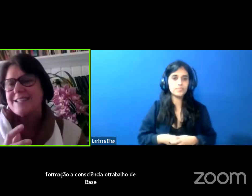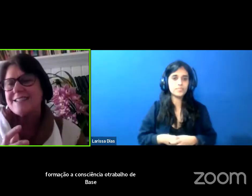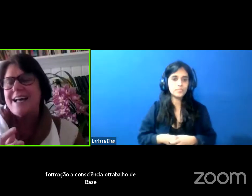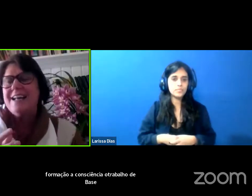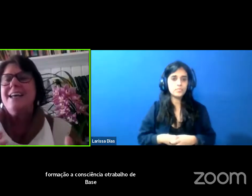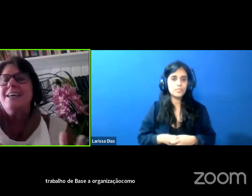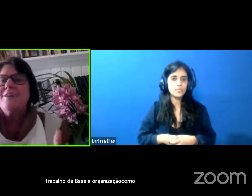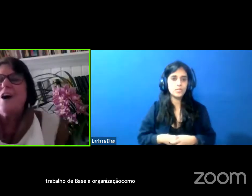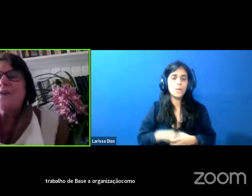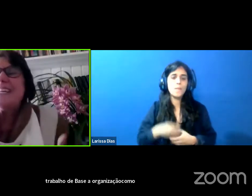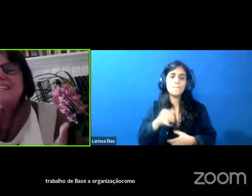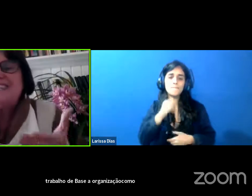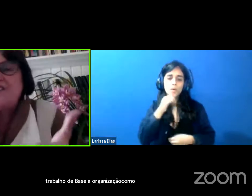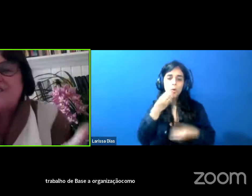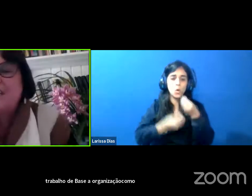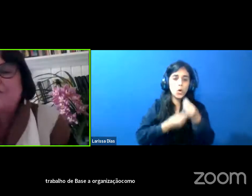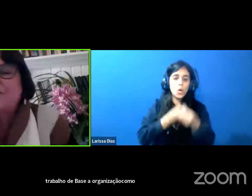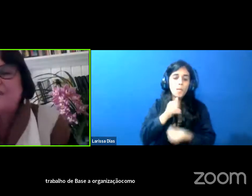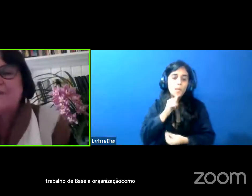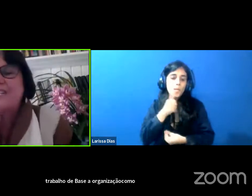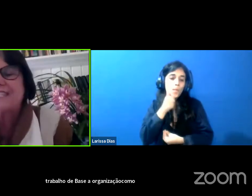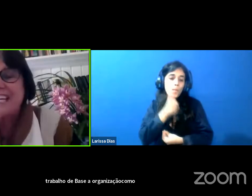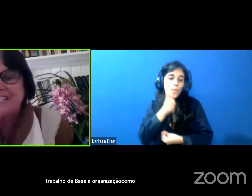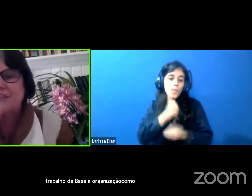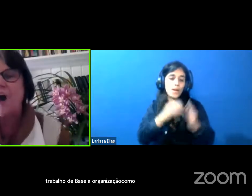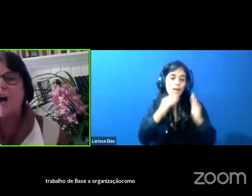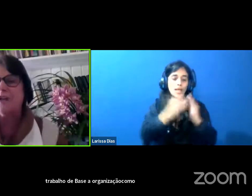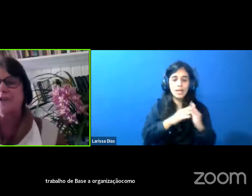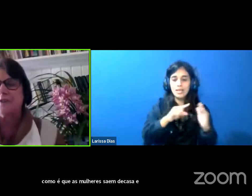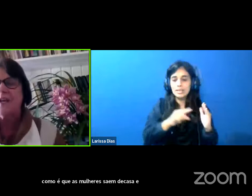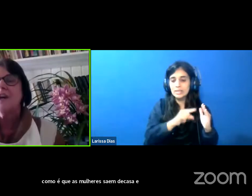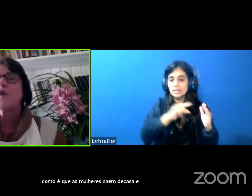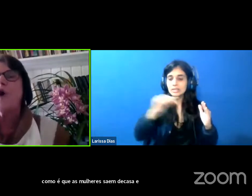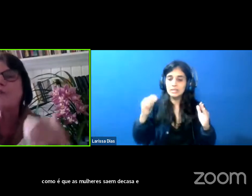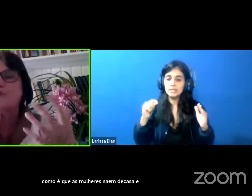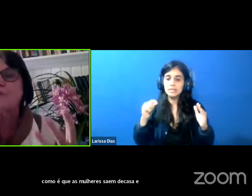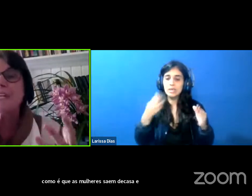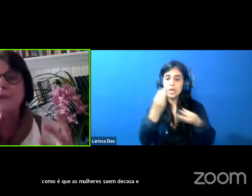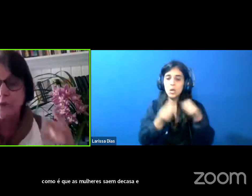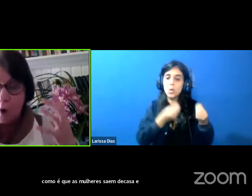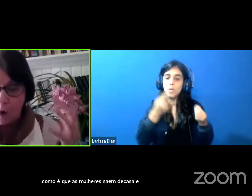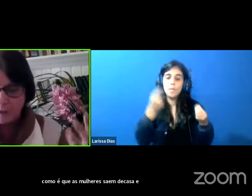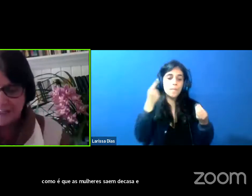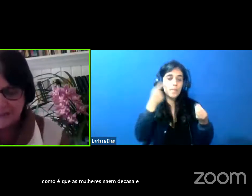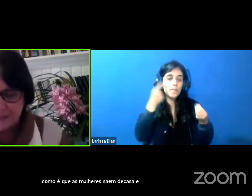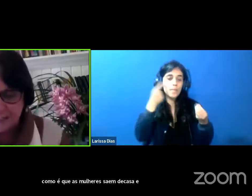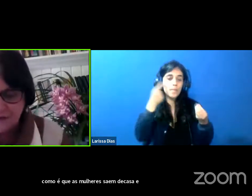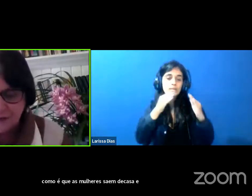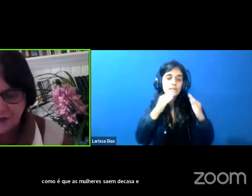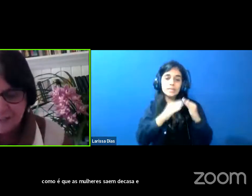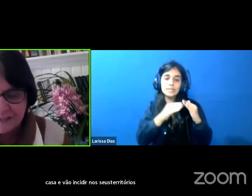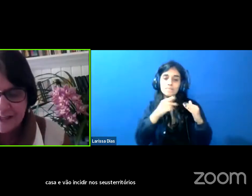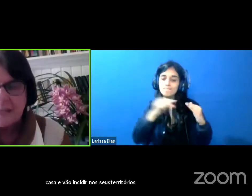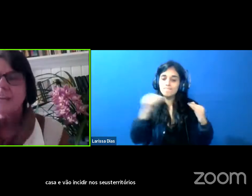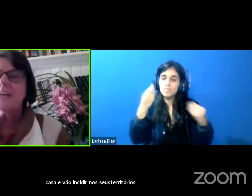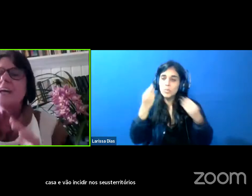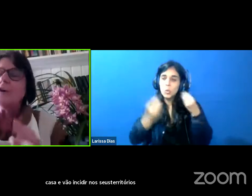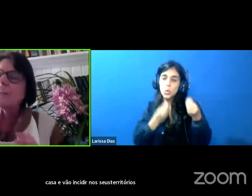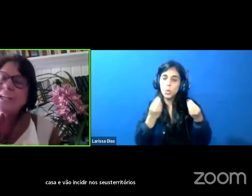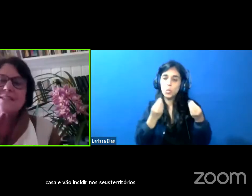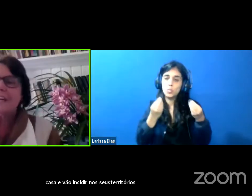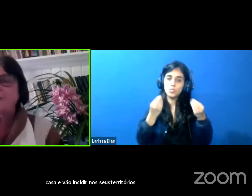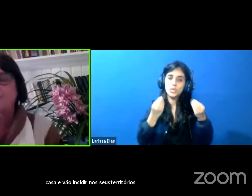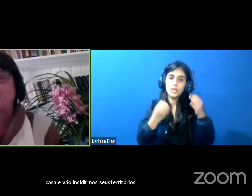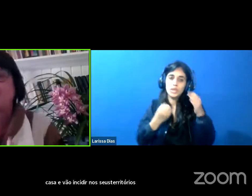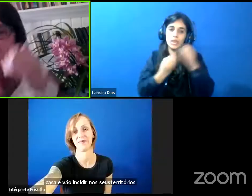de casa e vão incidir nos seus territórios, construindo outras dimensões.